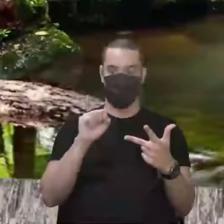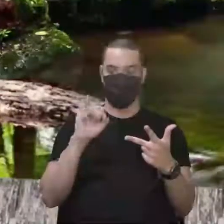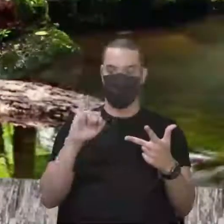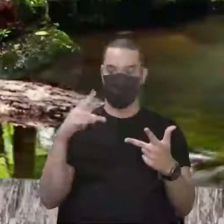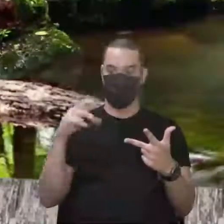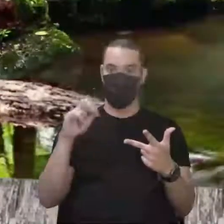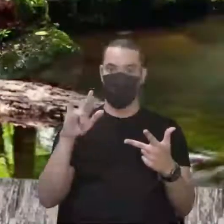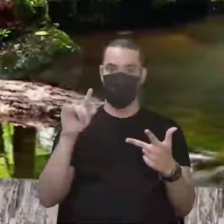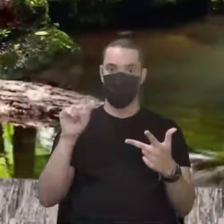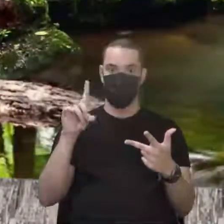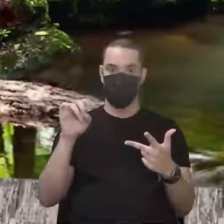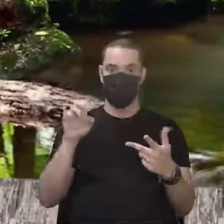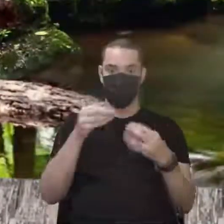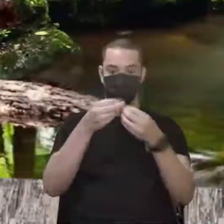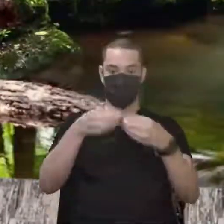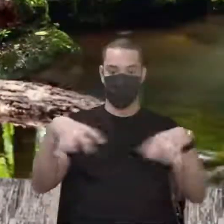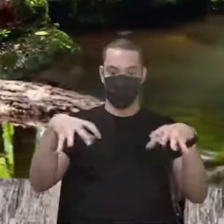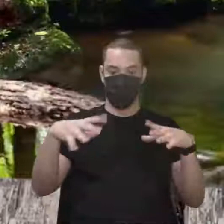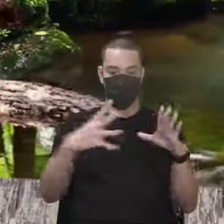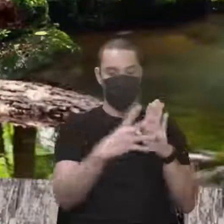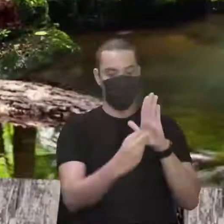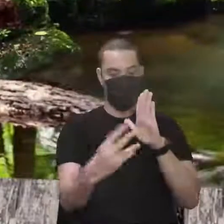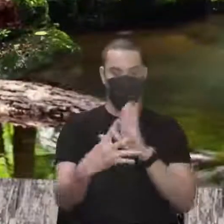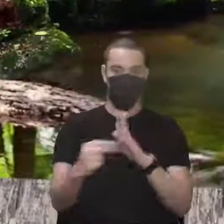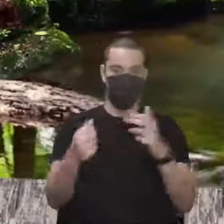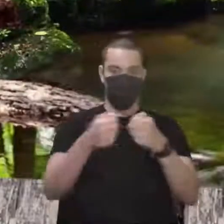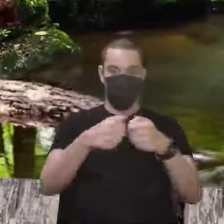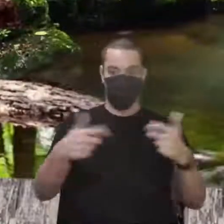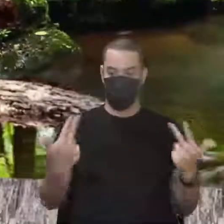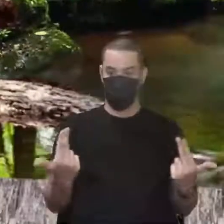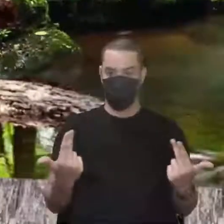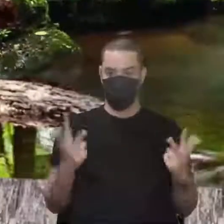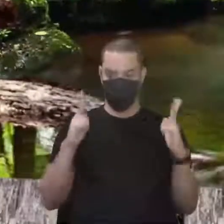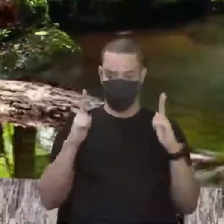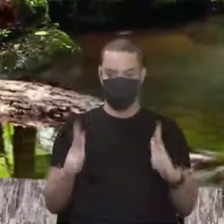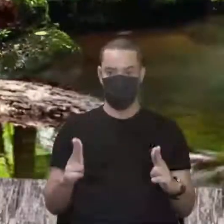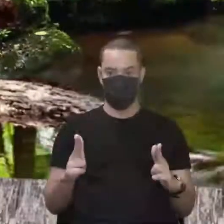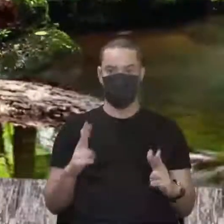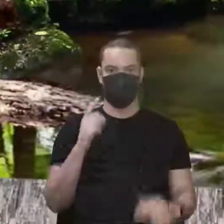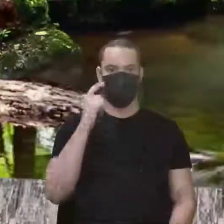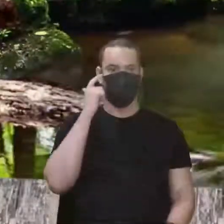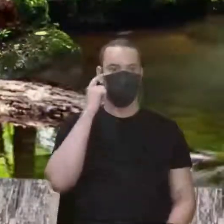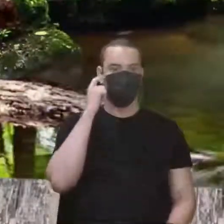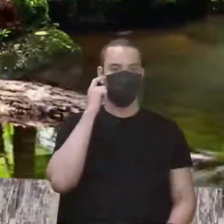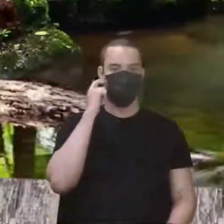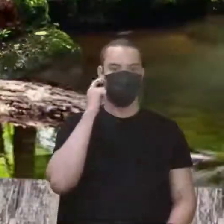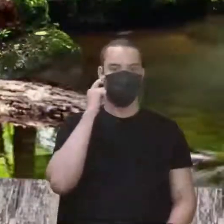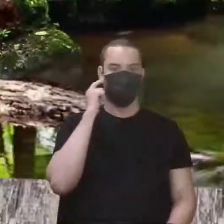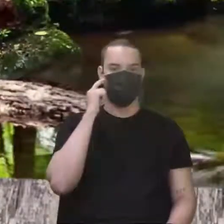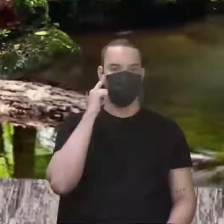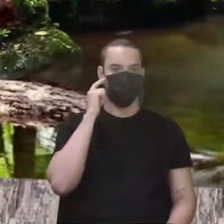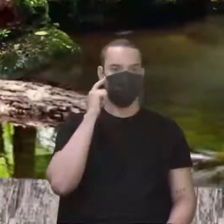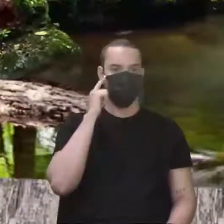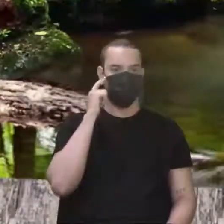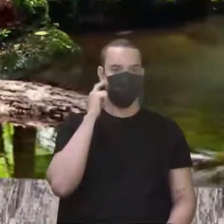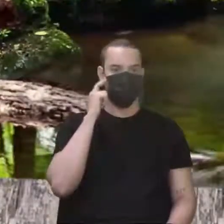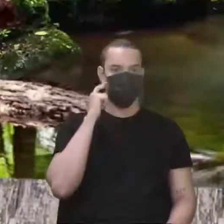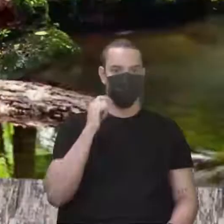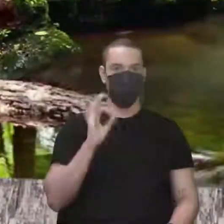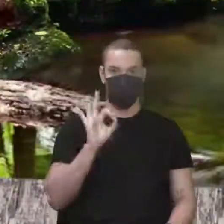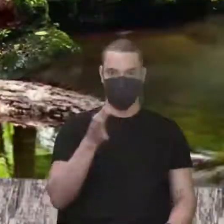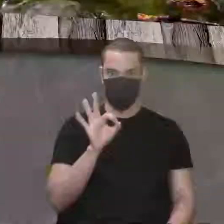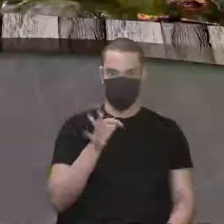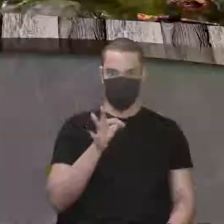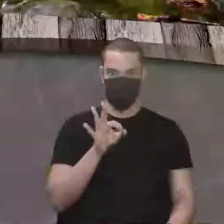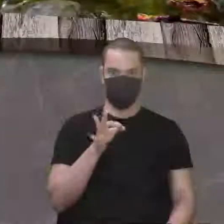vai duplicar o material citoplasmático, o material genético também vai se separar, formando duas bactérias idênticas, tá